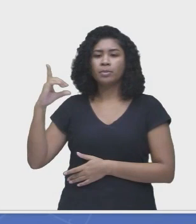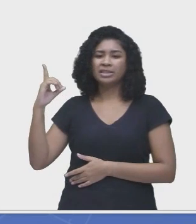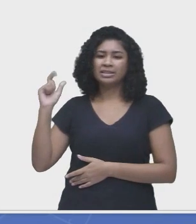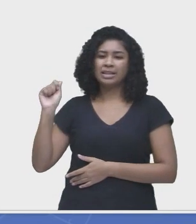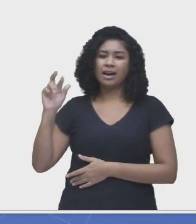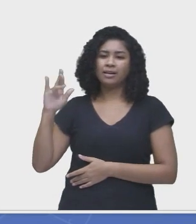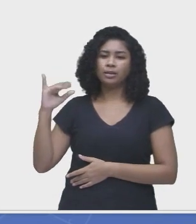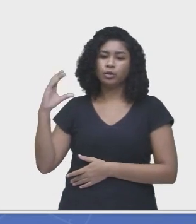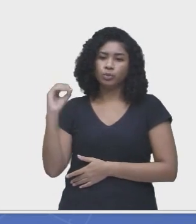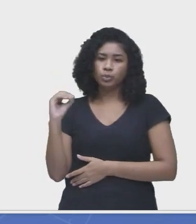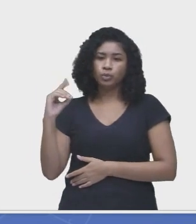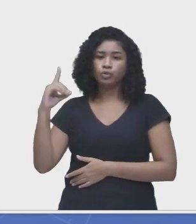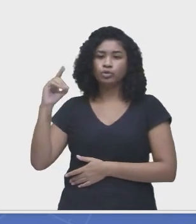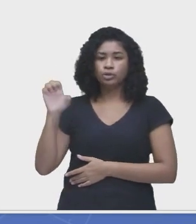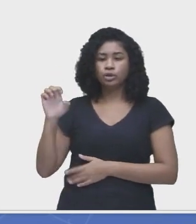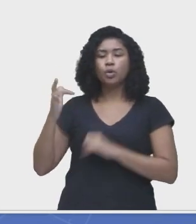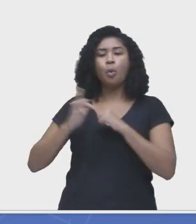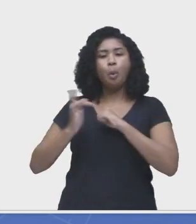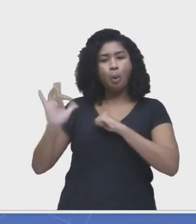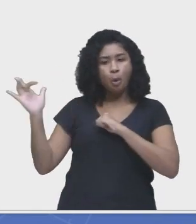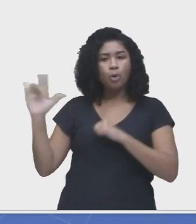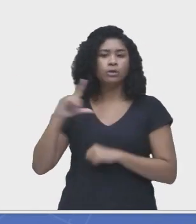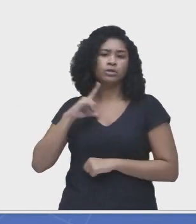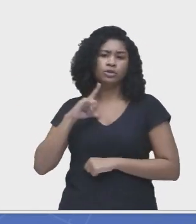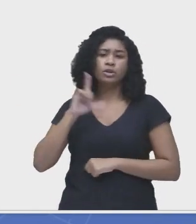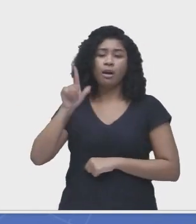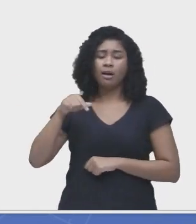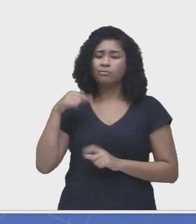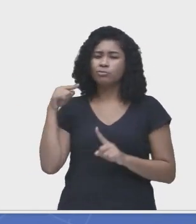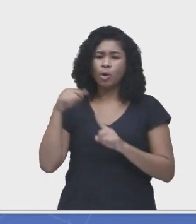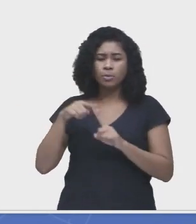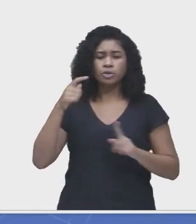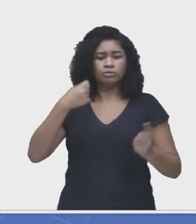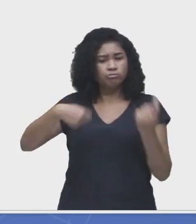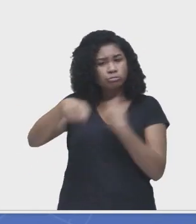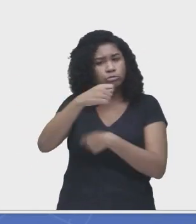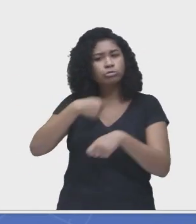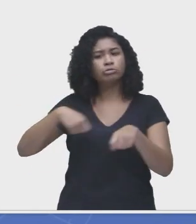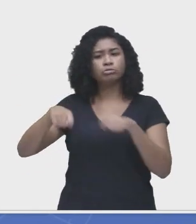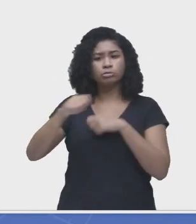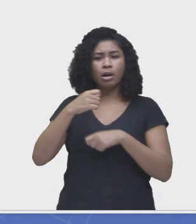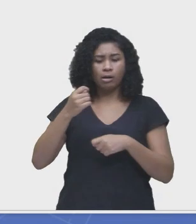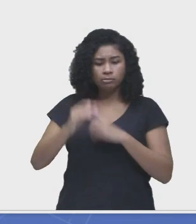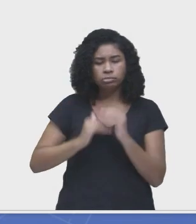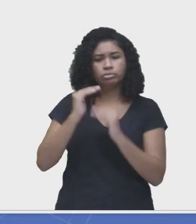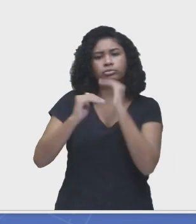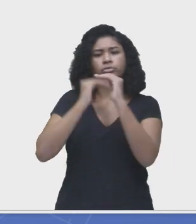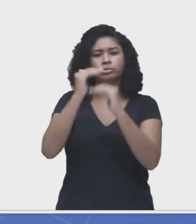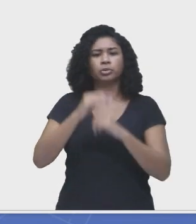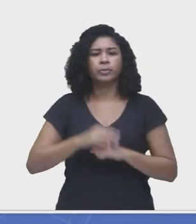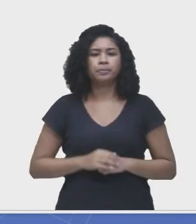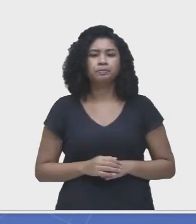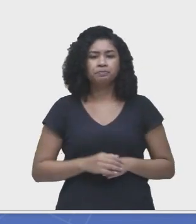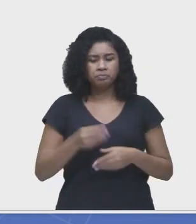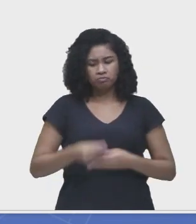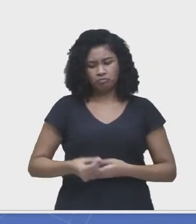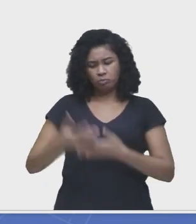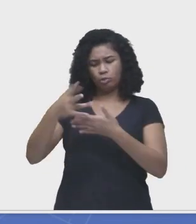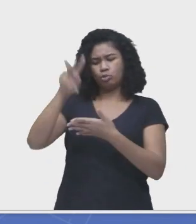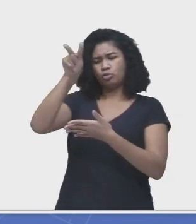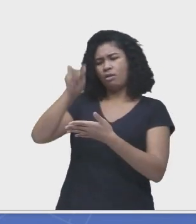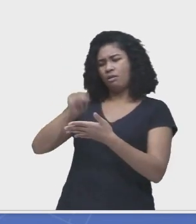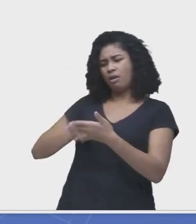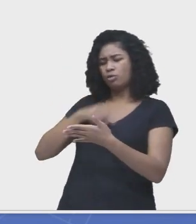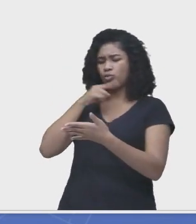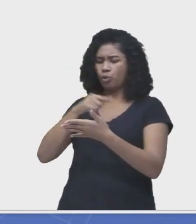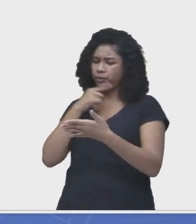para manter o controle comercial. Tá bom? Deixa eu ver se tem alguma dúvida aqui para nós. Ah, vocês marcaram C,